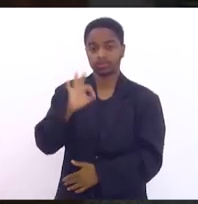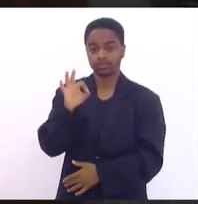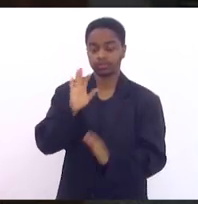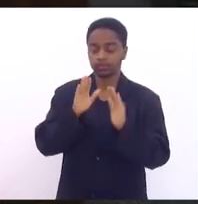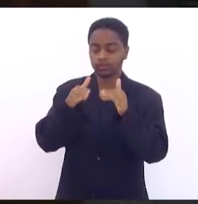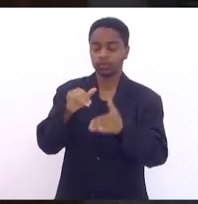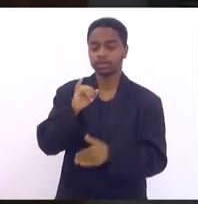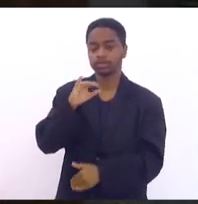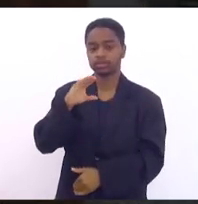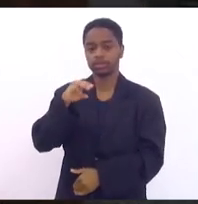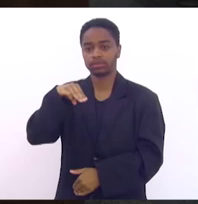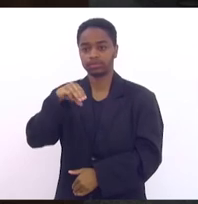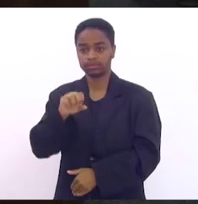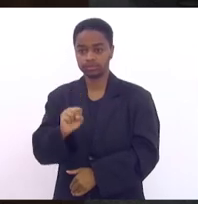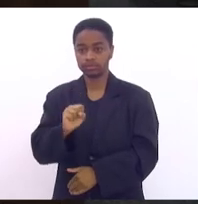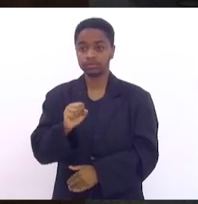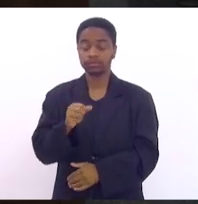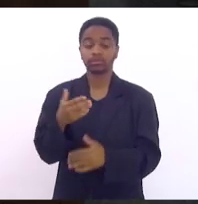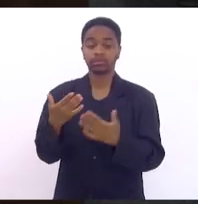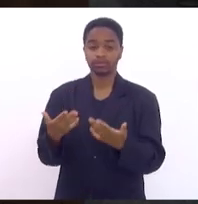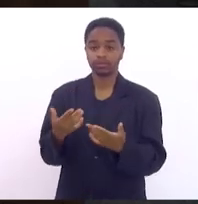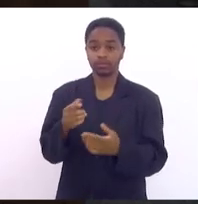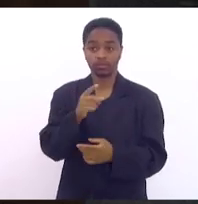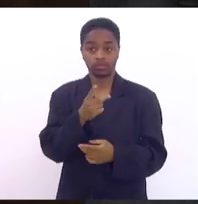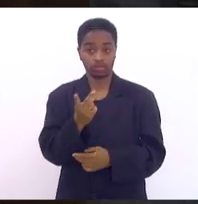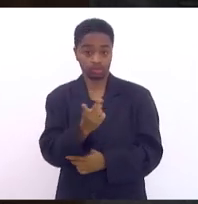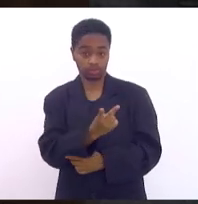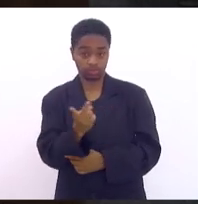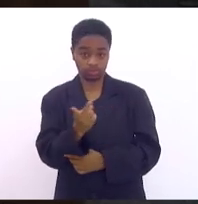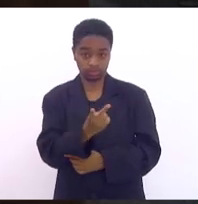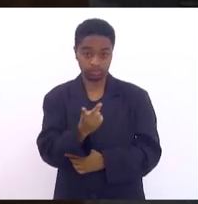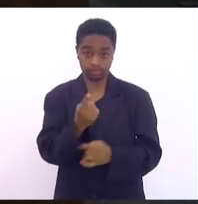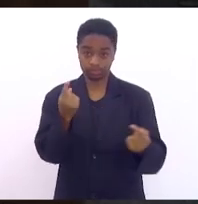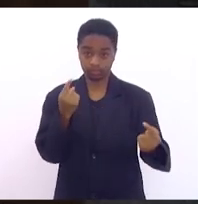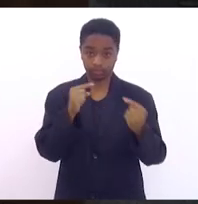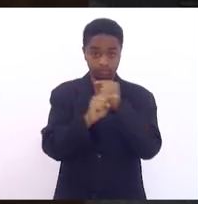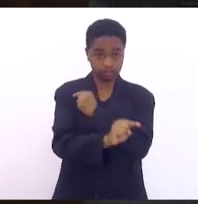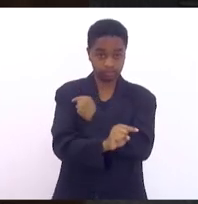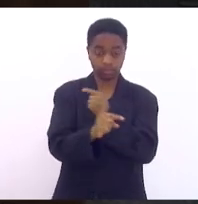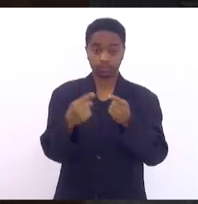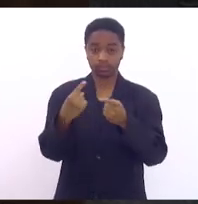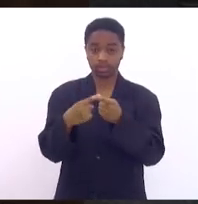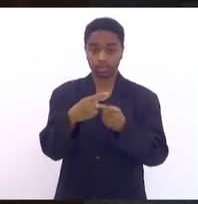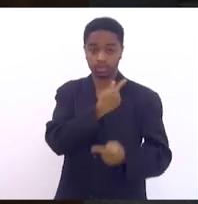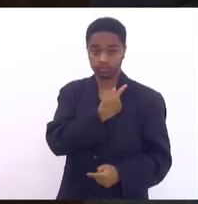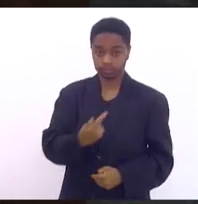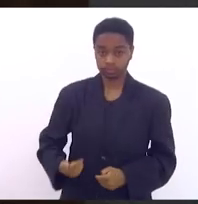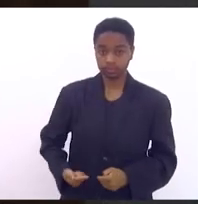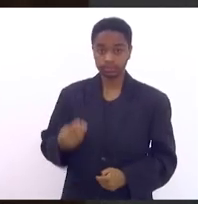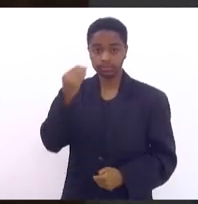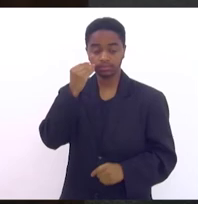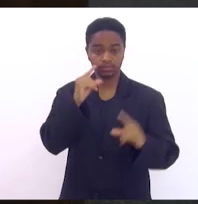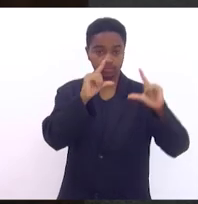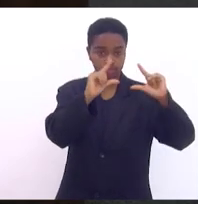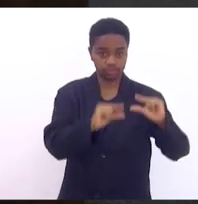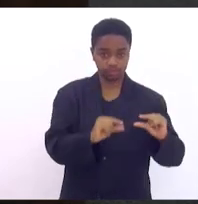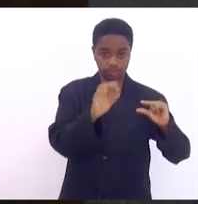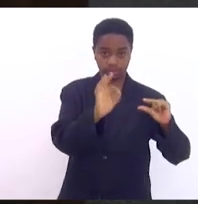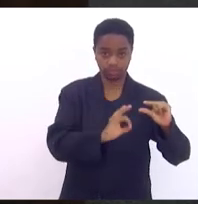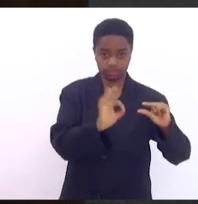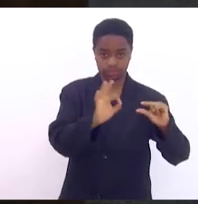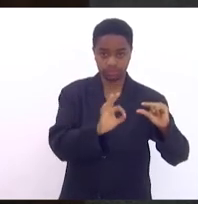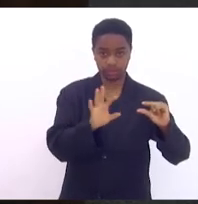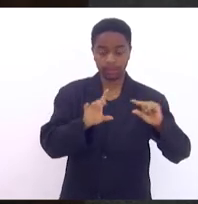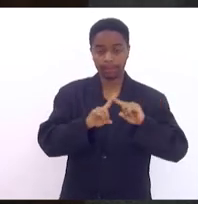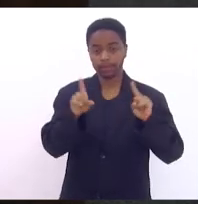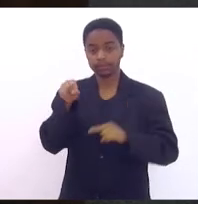ICMS. E essas matérias são diametralmente opostas, já que o governo pretende diminuir a alíquota,